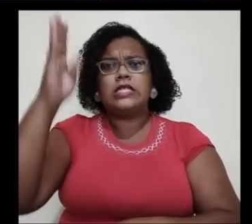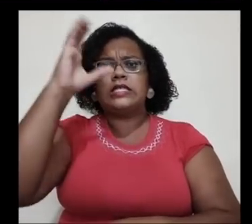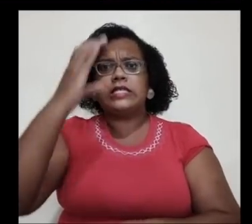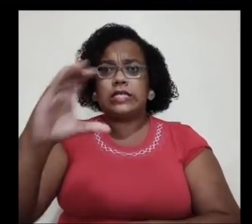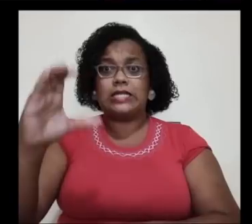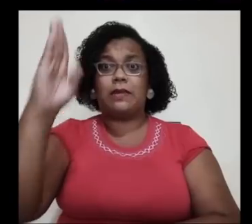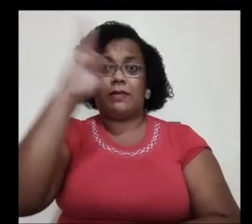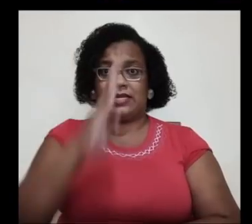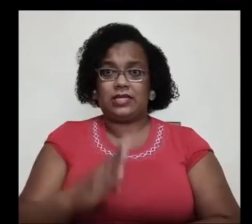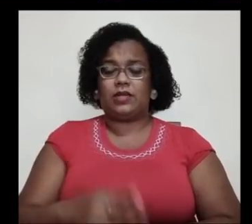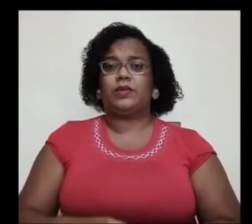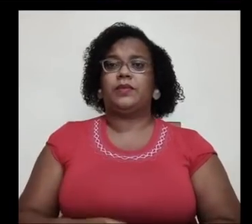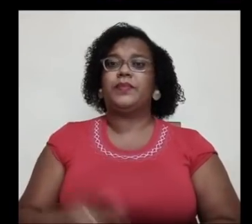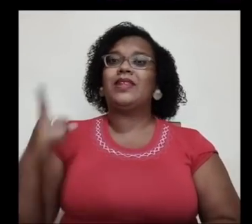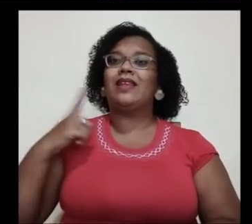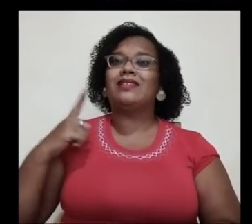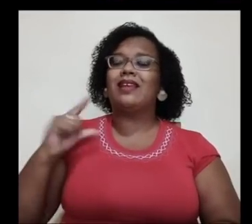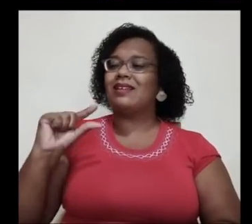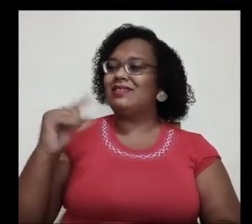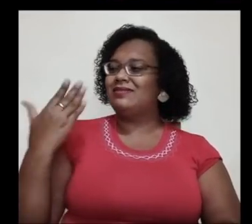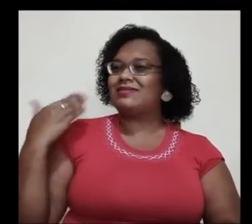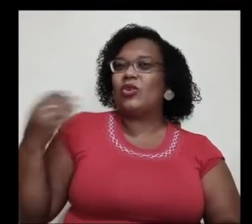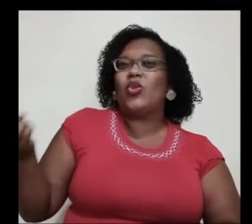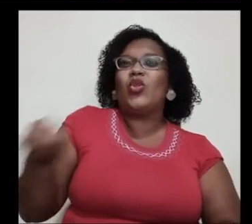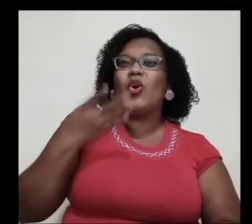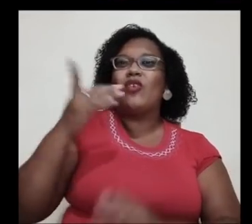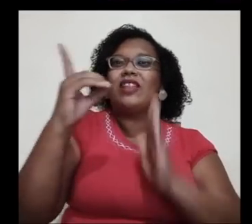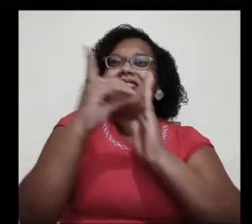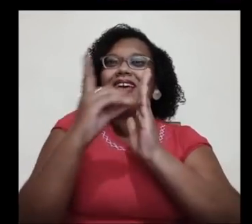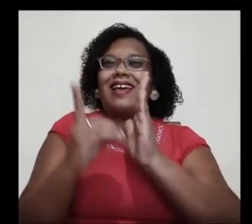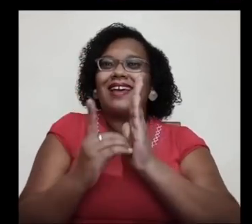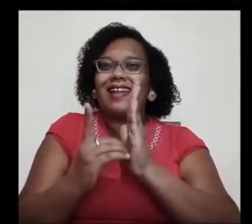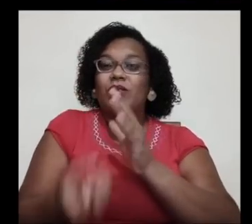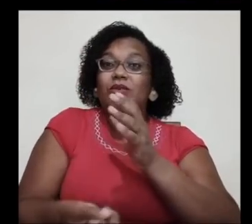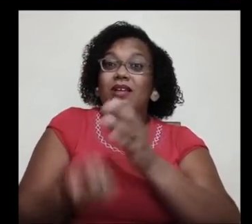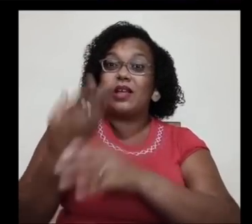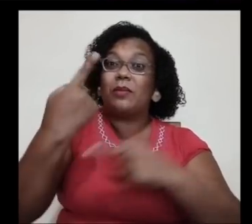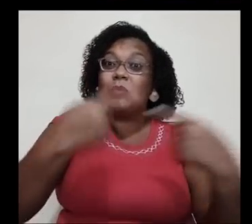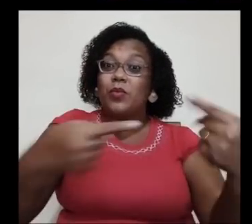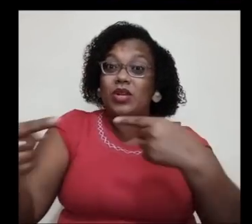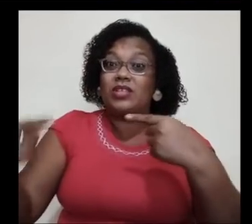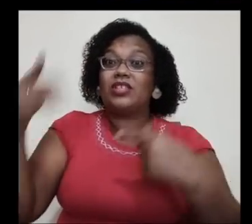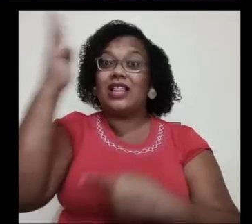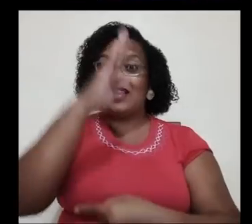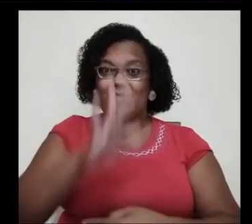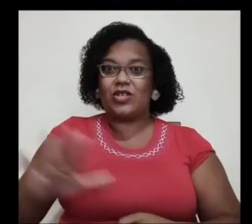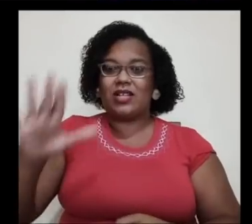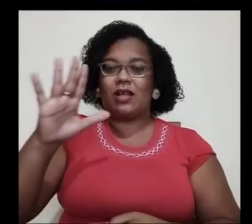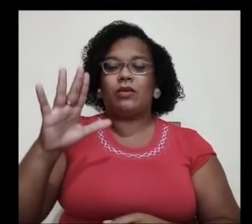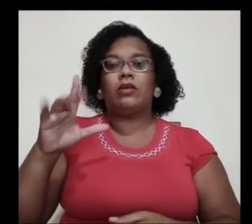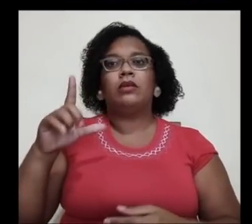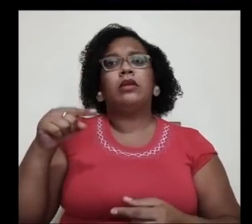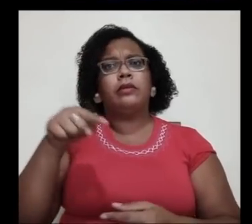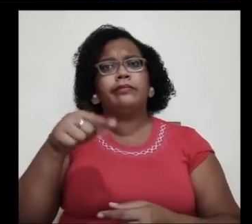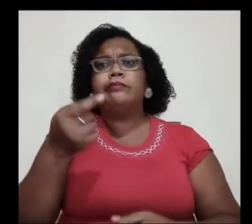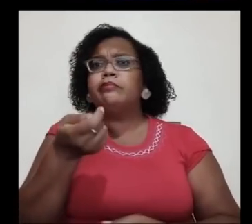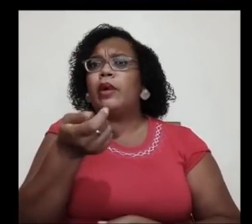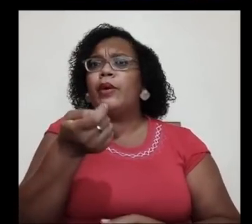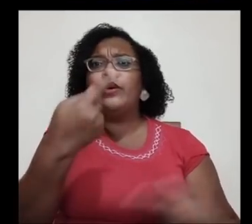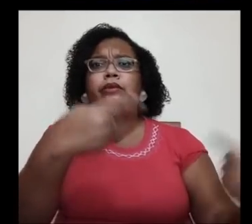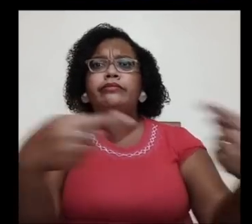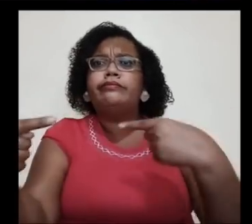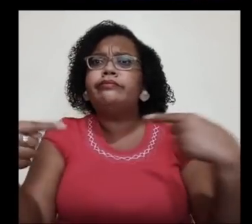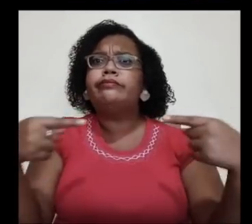Existe agora até um novo decreto que criou a Política Nacional de Inovação, que instituiu, que também foi pouco discutido com a